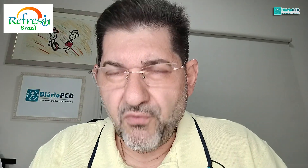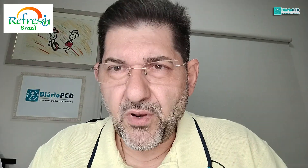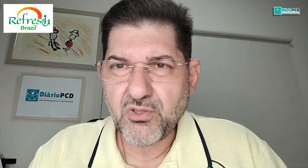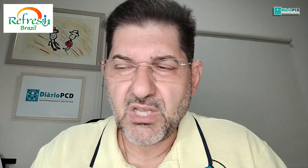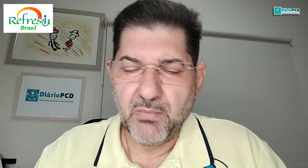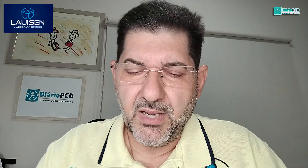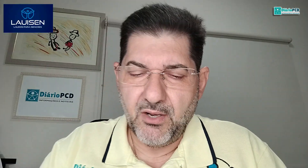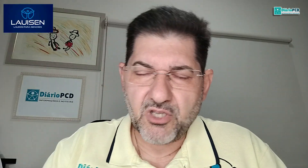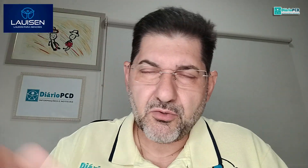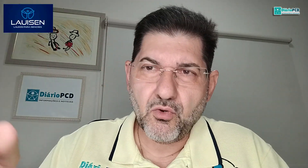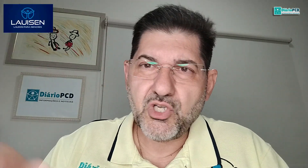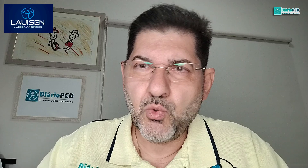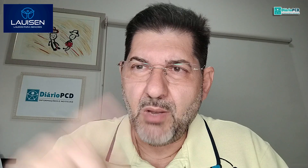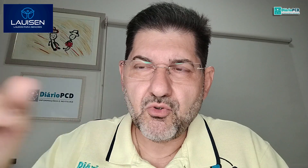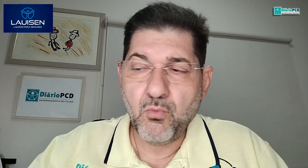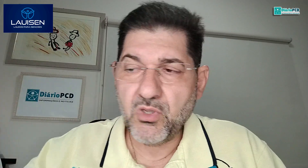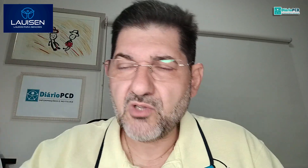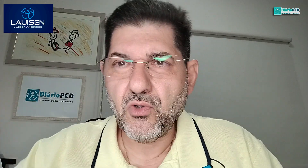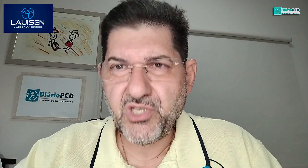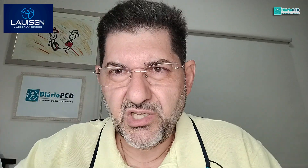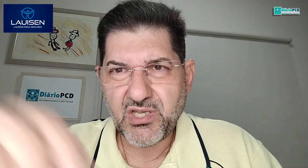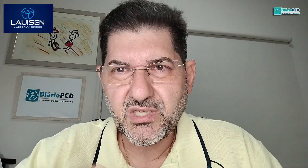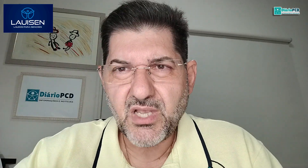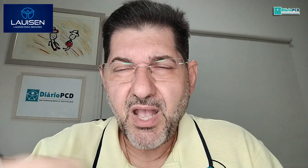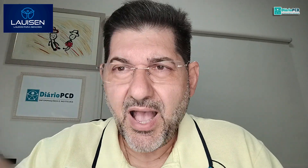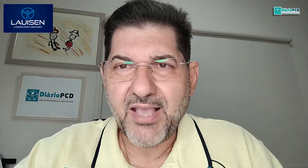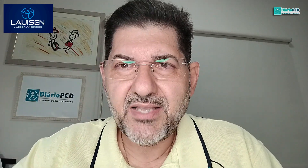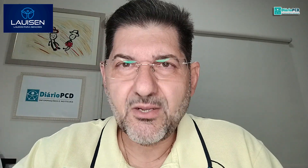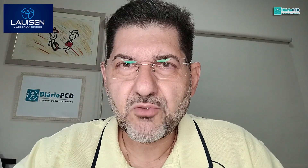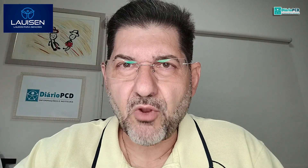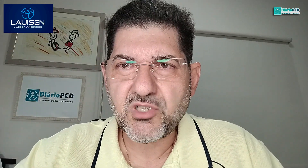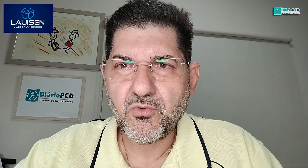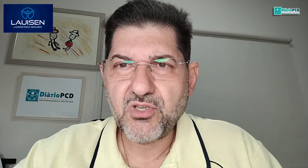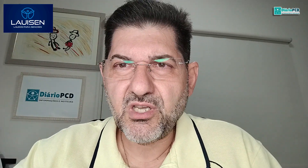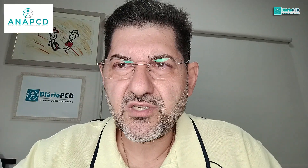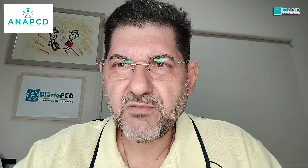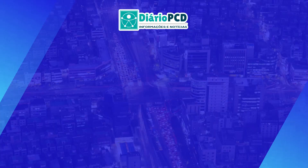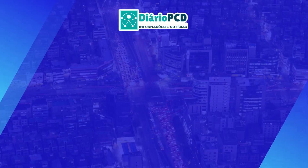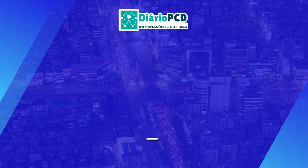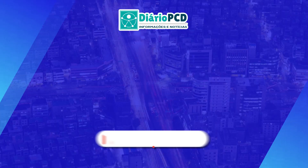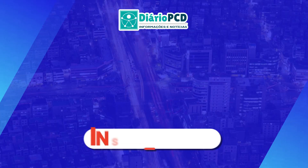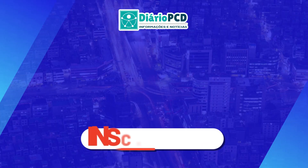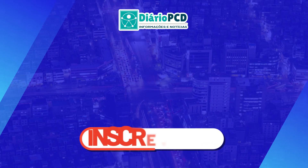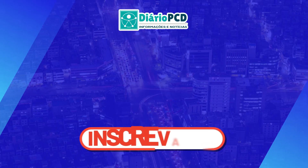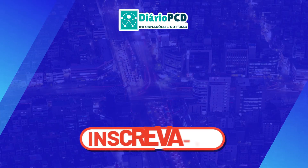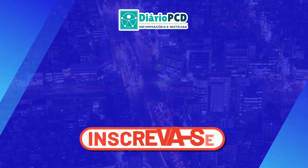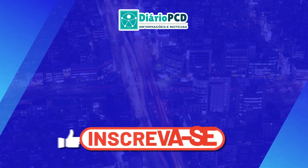Bom final de semana e nós continuamos com muitas notícias ainda nos próximos dias.